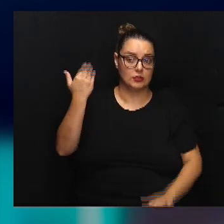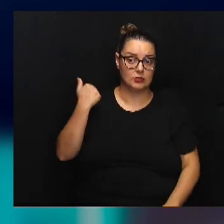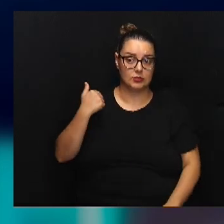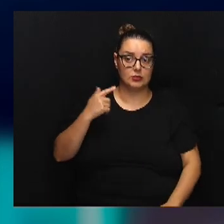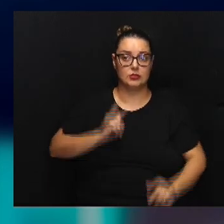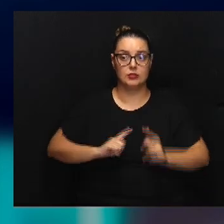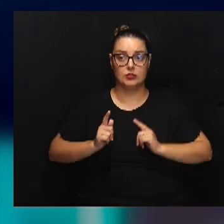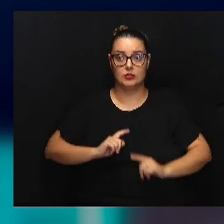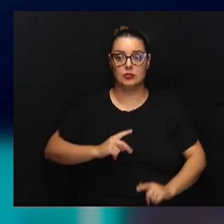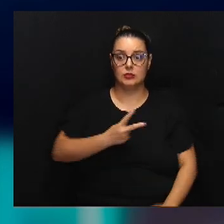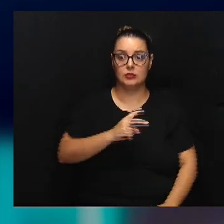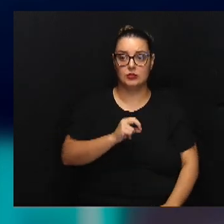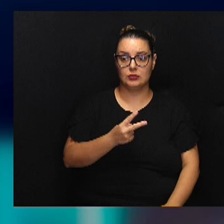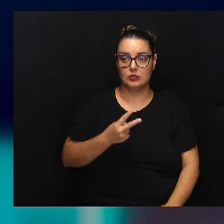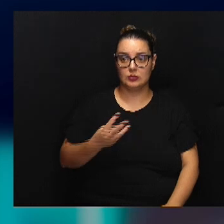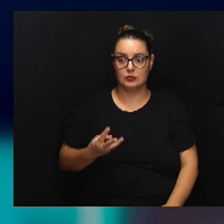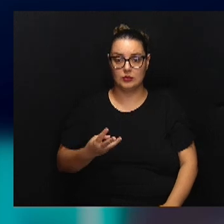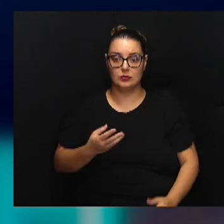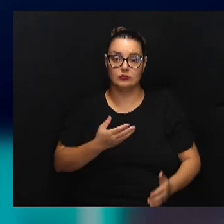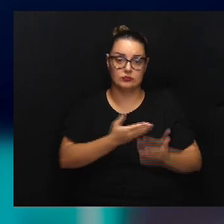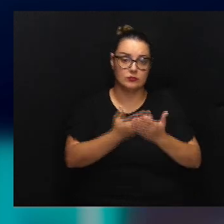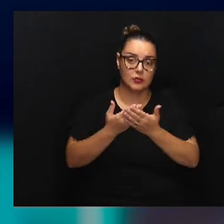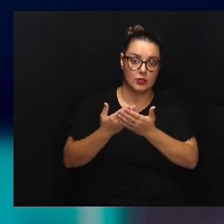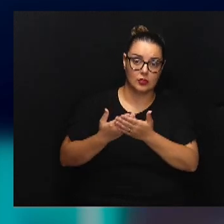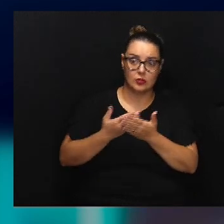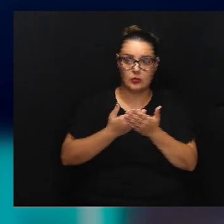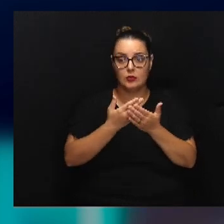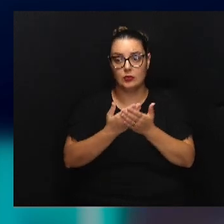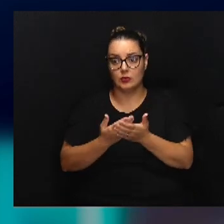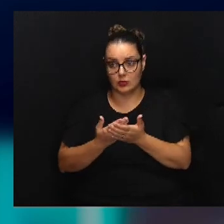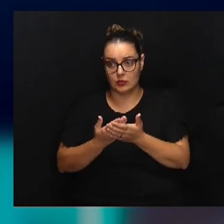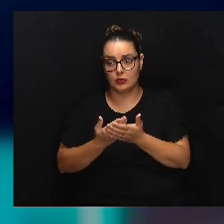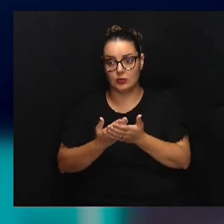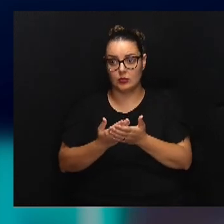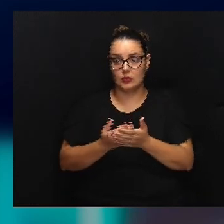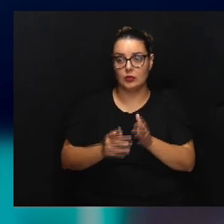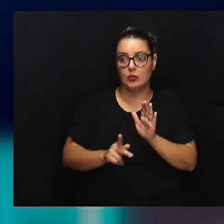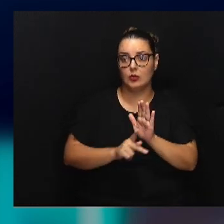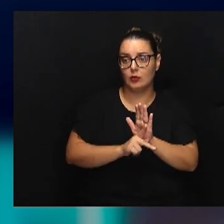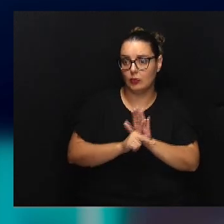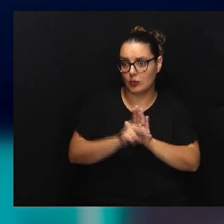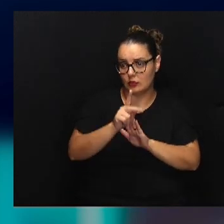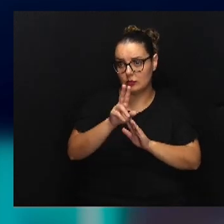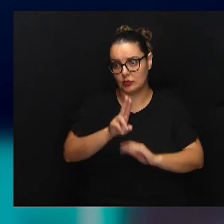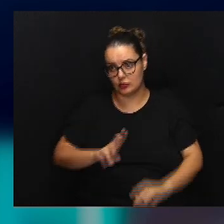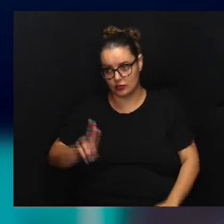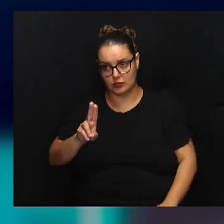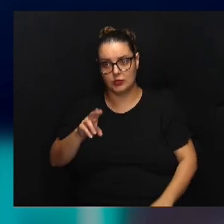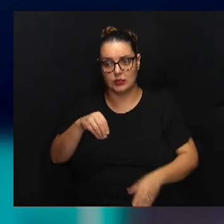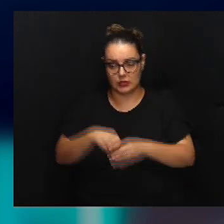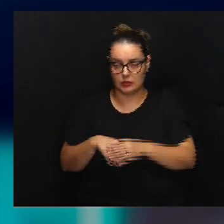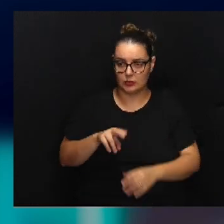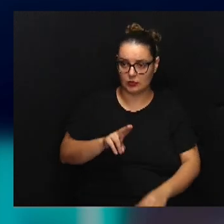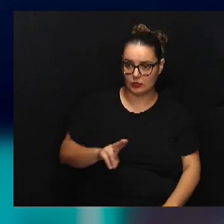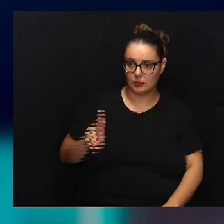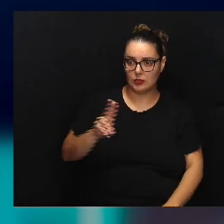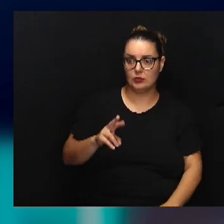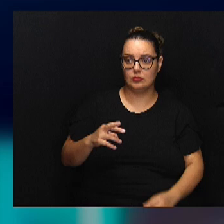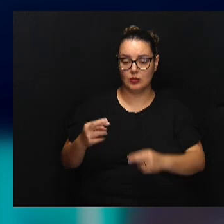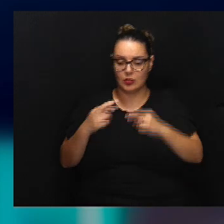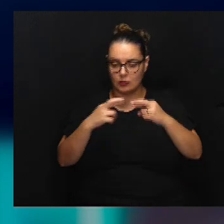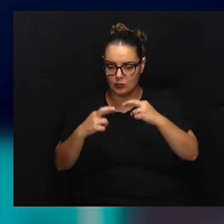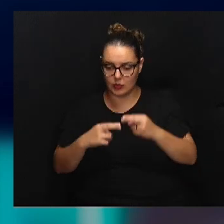desde 2023. Nós fomos estudar o que foi o programa de diversidade na universidade, fomos analisar o orçamento que